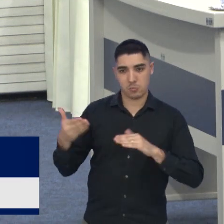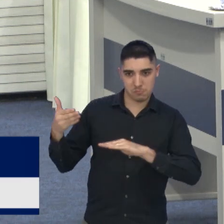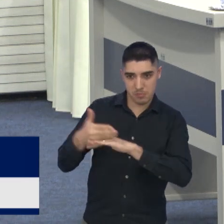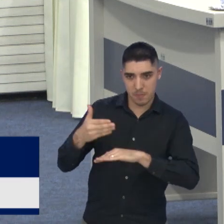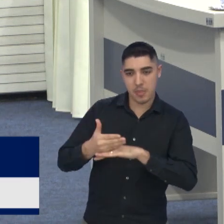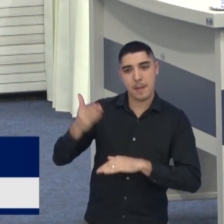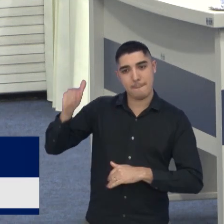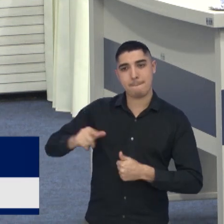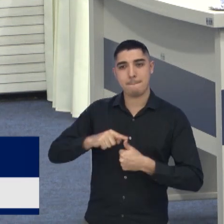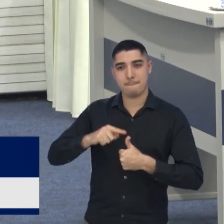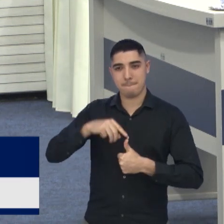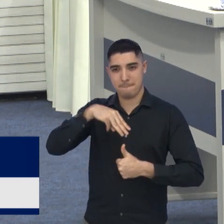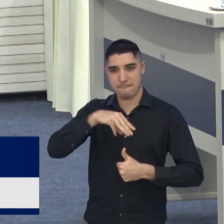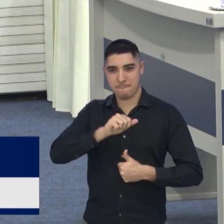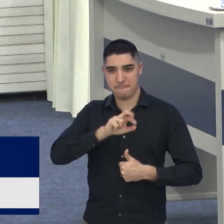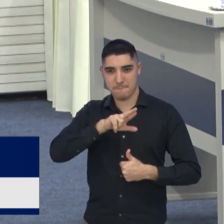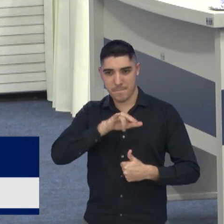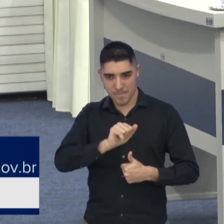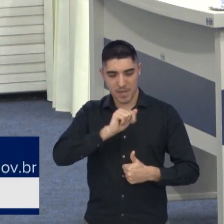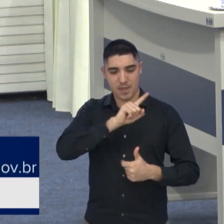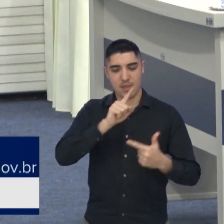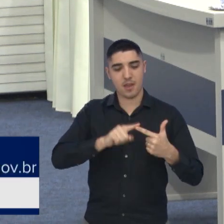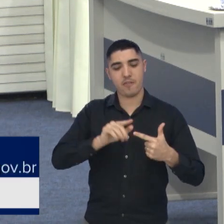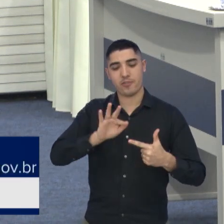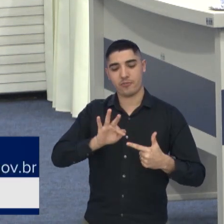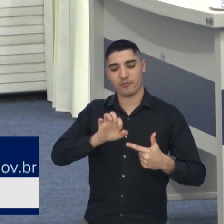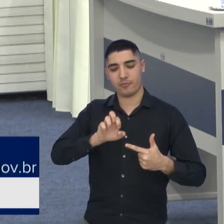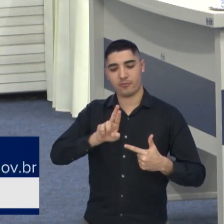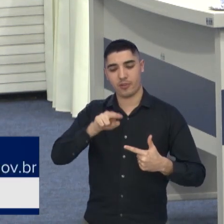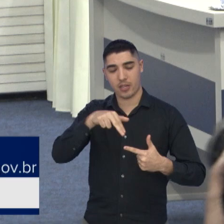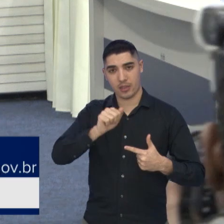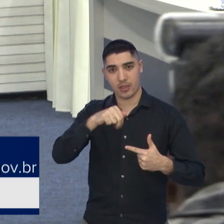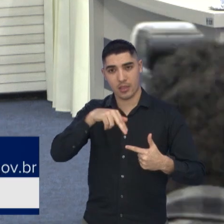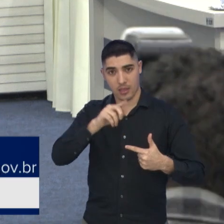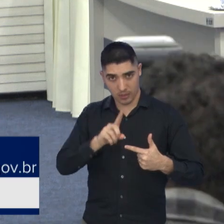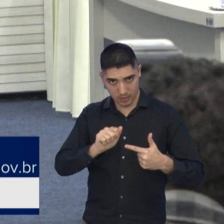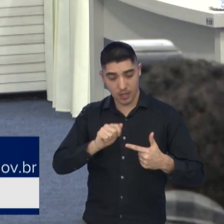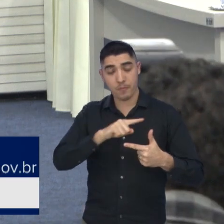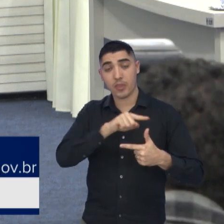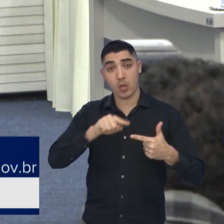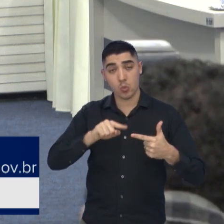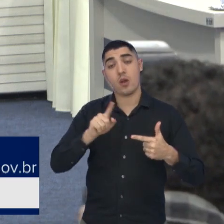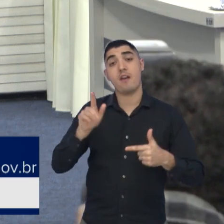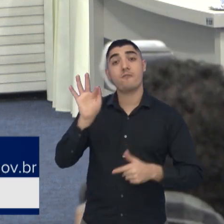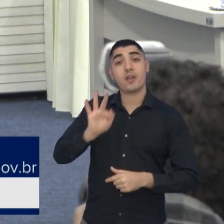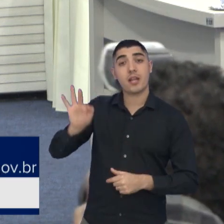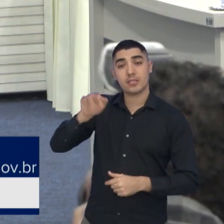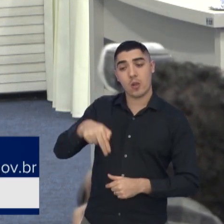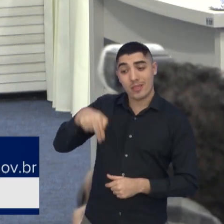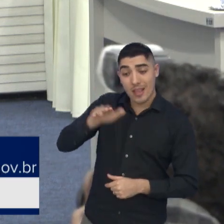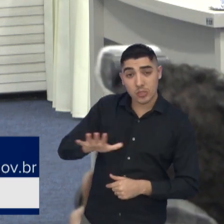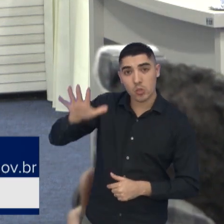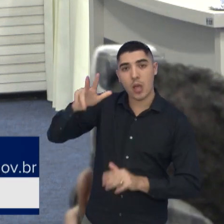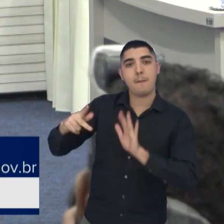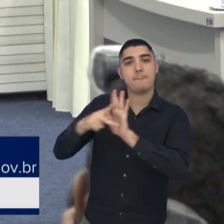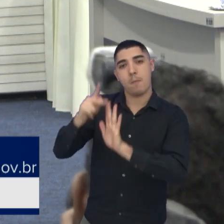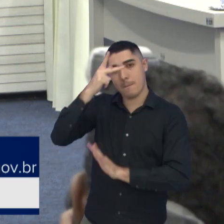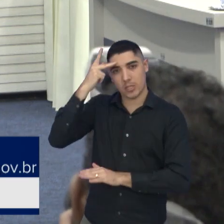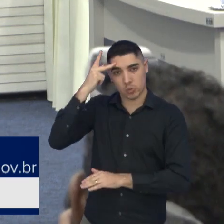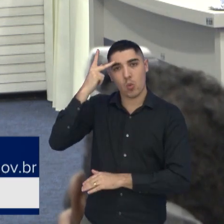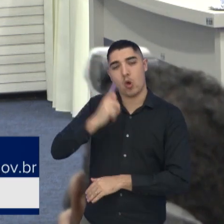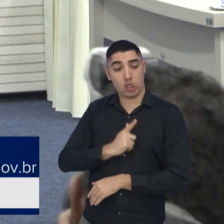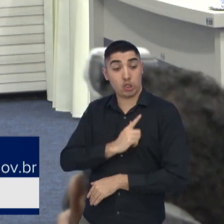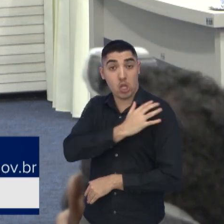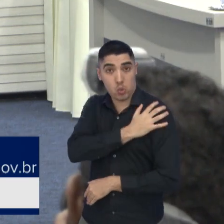Maria e da Fernanda, que são da Federação Nacional da Associação dos Gestores da